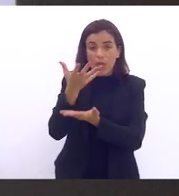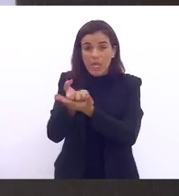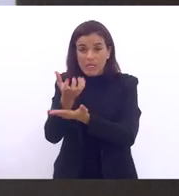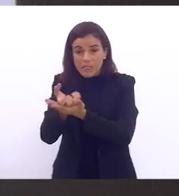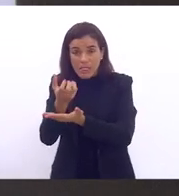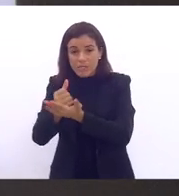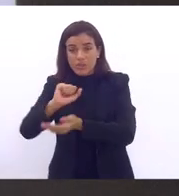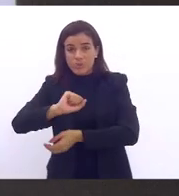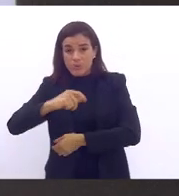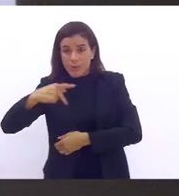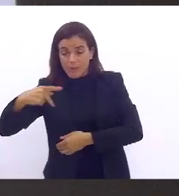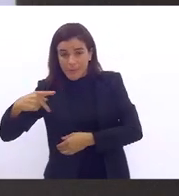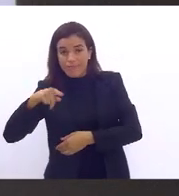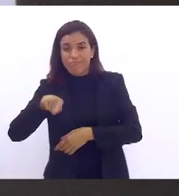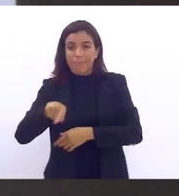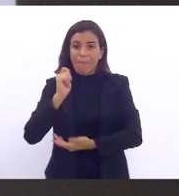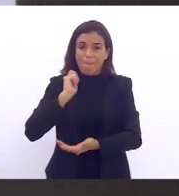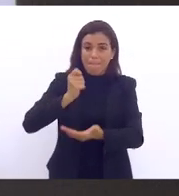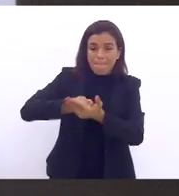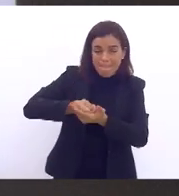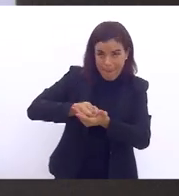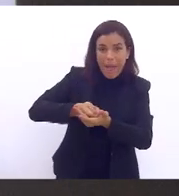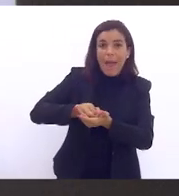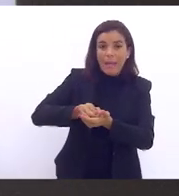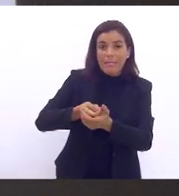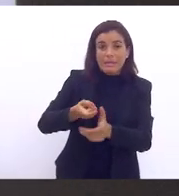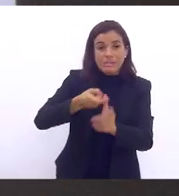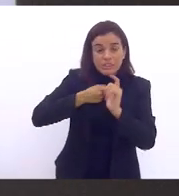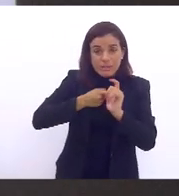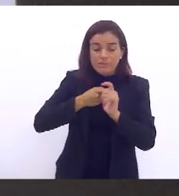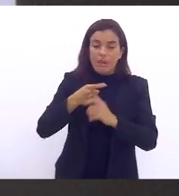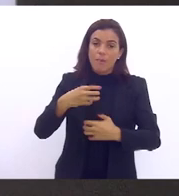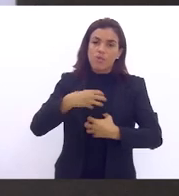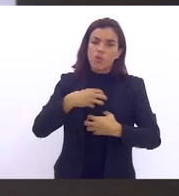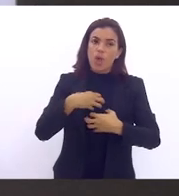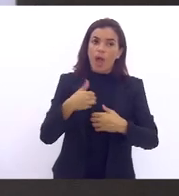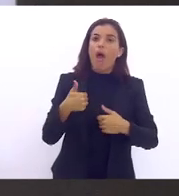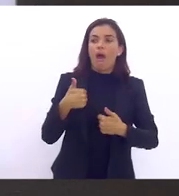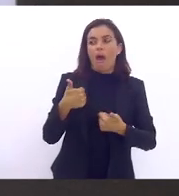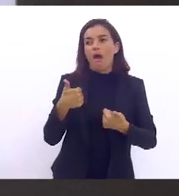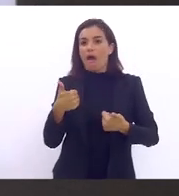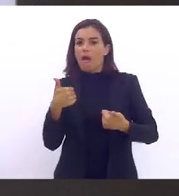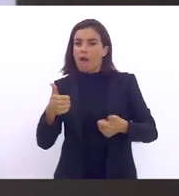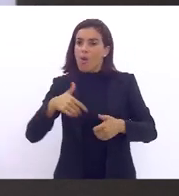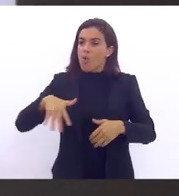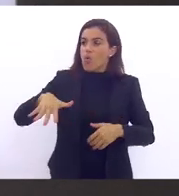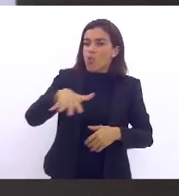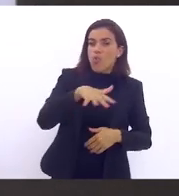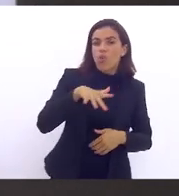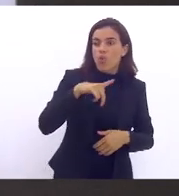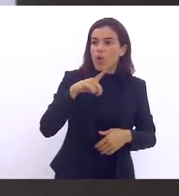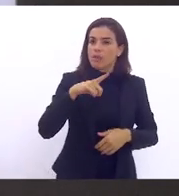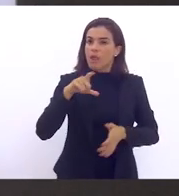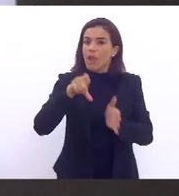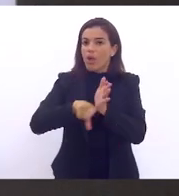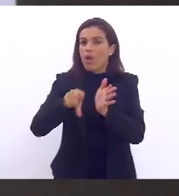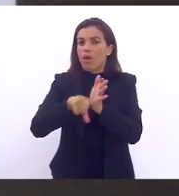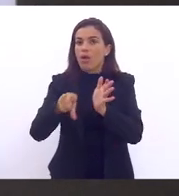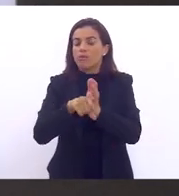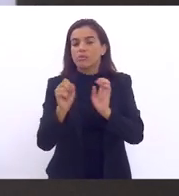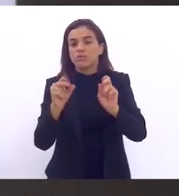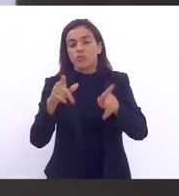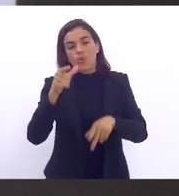é pague seus débitos para avisar pra pessoa ter a sensação estou entrando num ambiente de cobrança né e isso